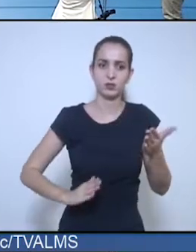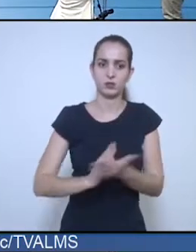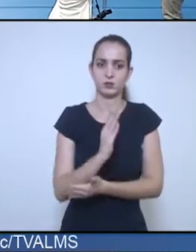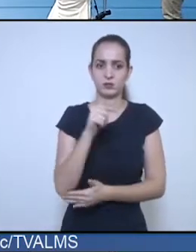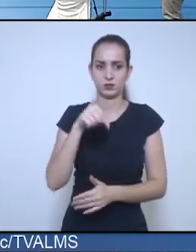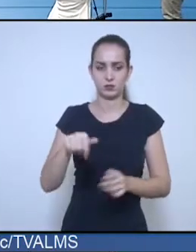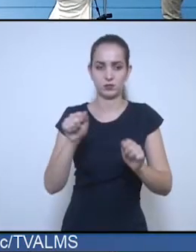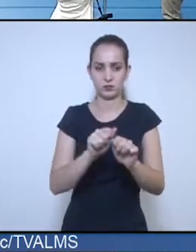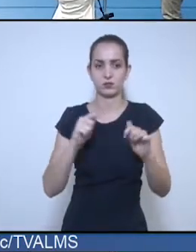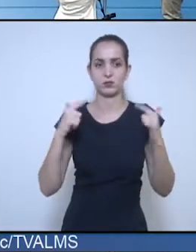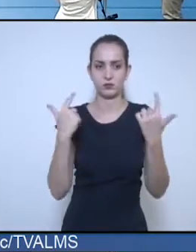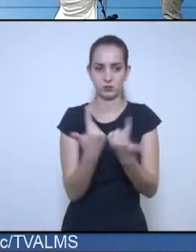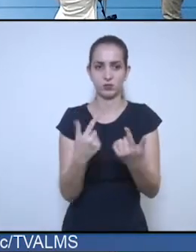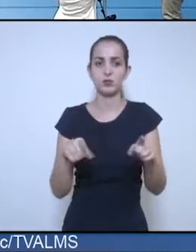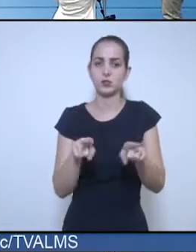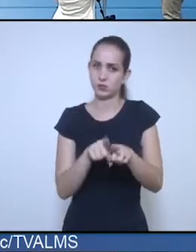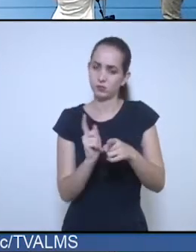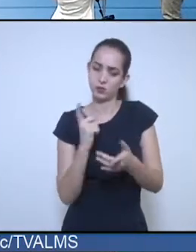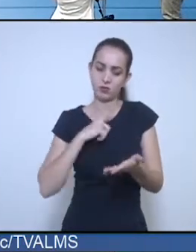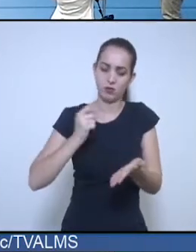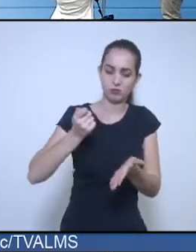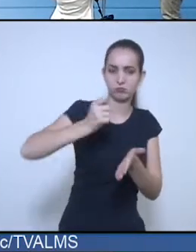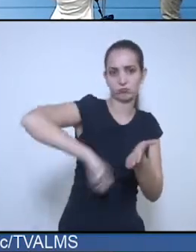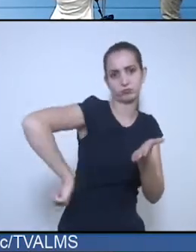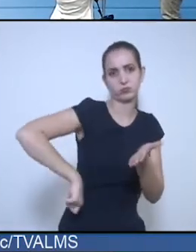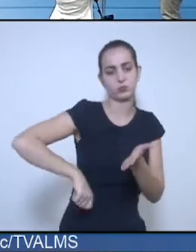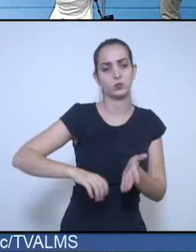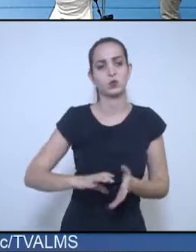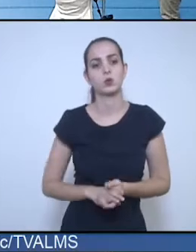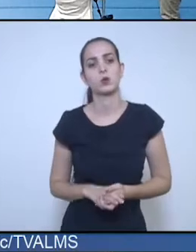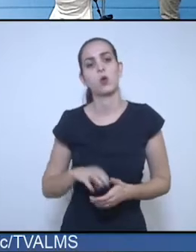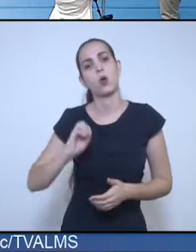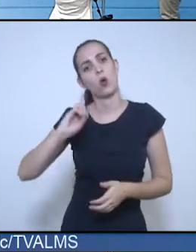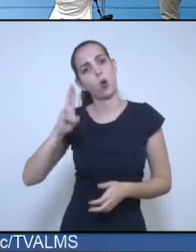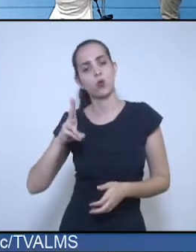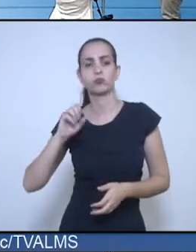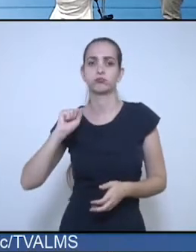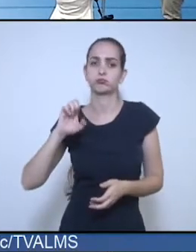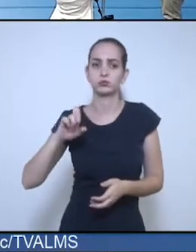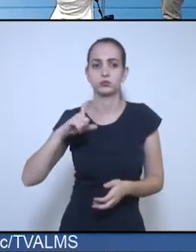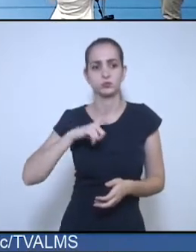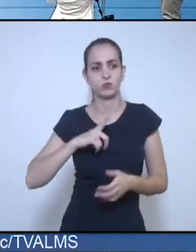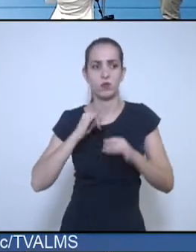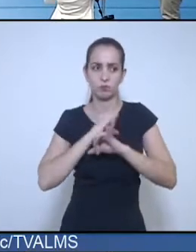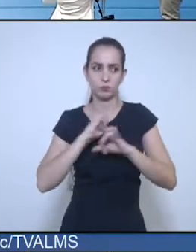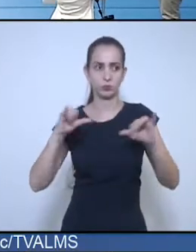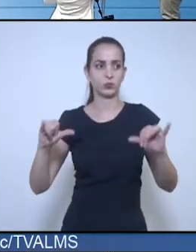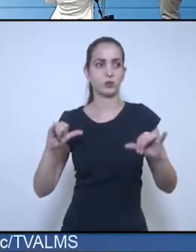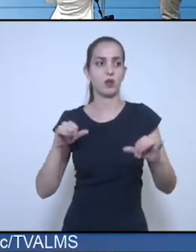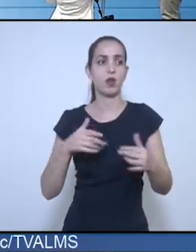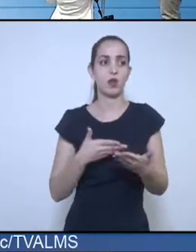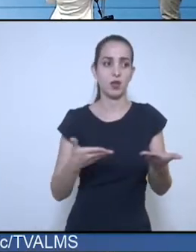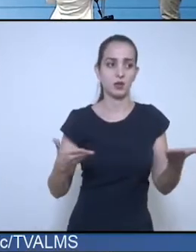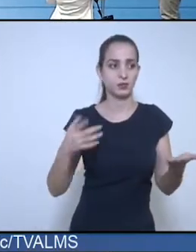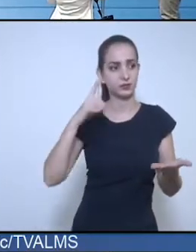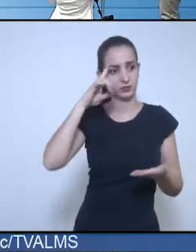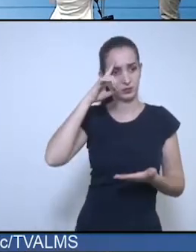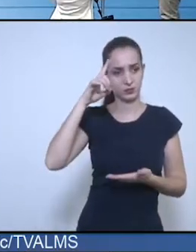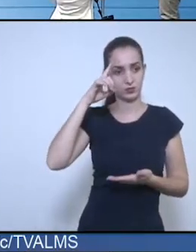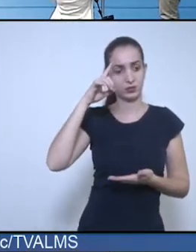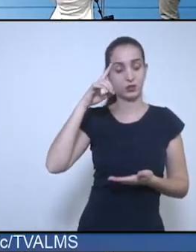nesta casa e pela sanção, ou se foi promulgada, não sei, essas leis que